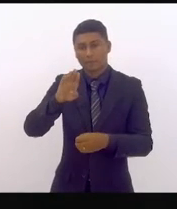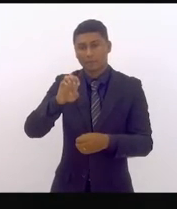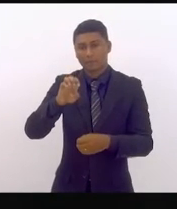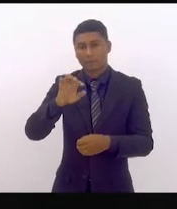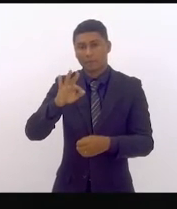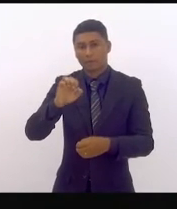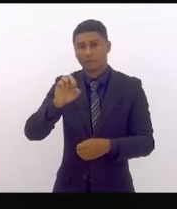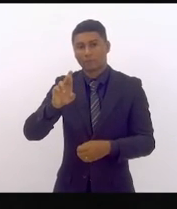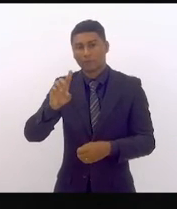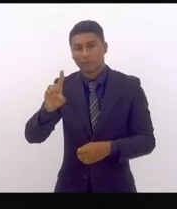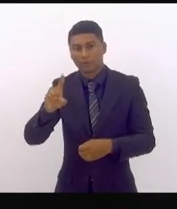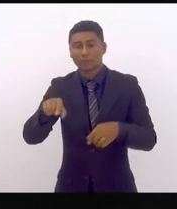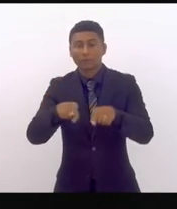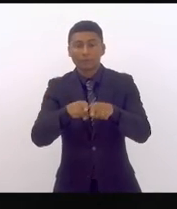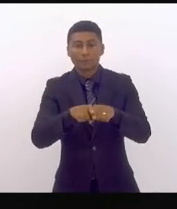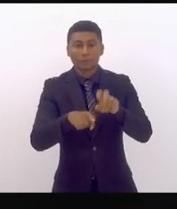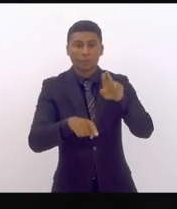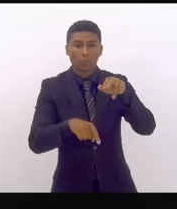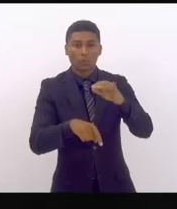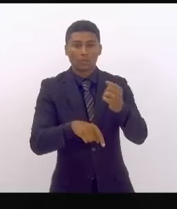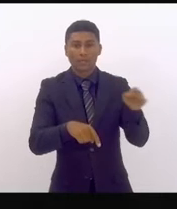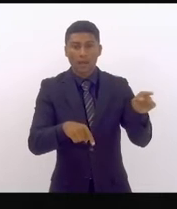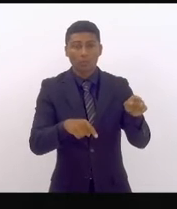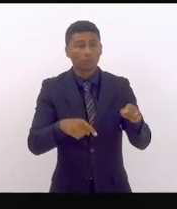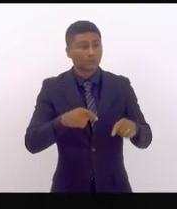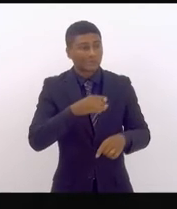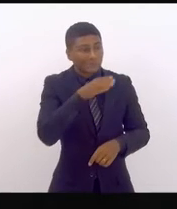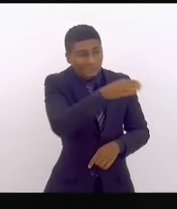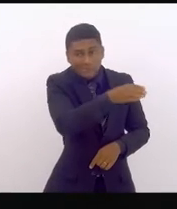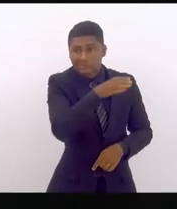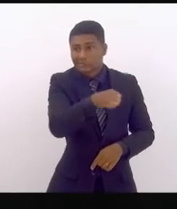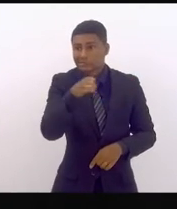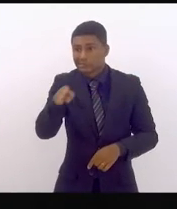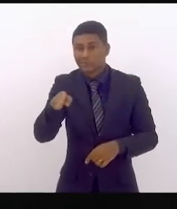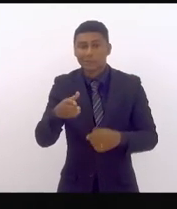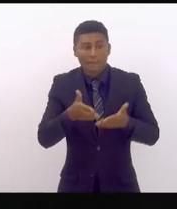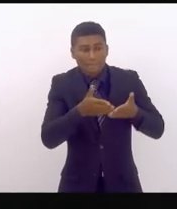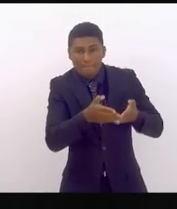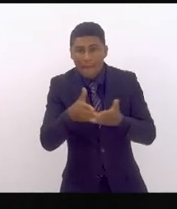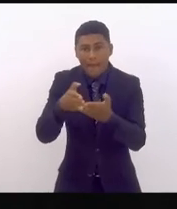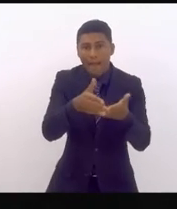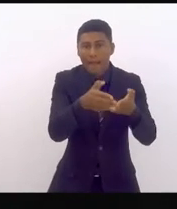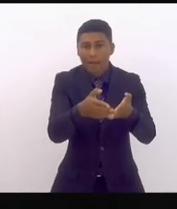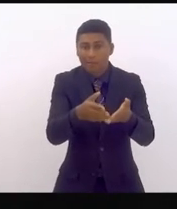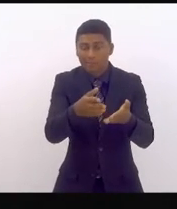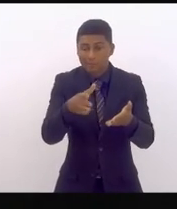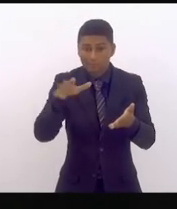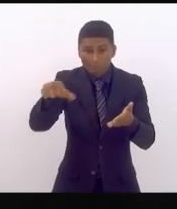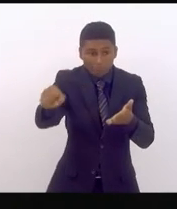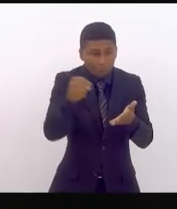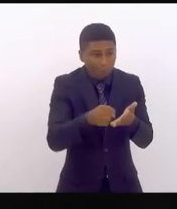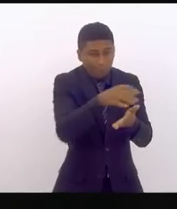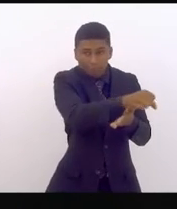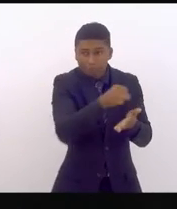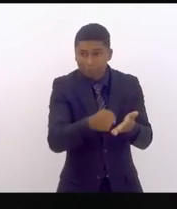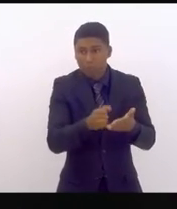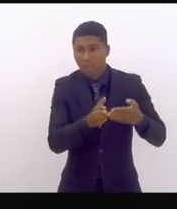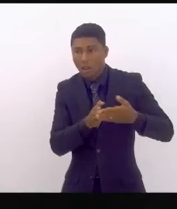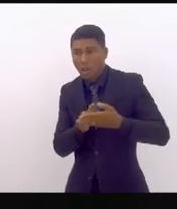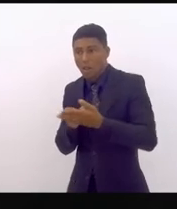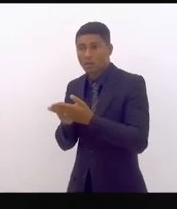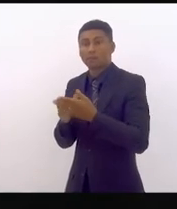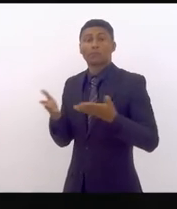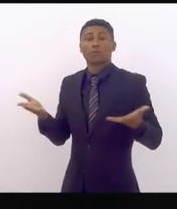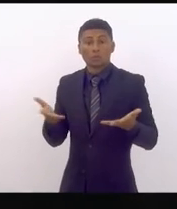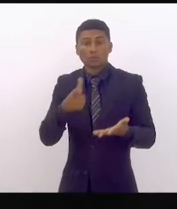e Vila União para poder socorrer socorrer as pessoas de bote e hoje podemos desfrutar com a dragás